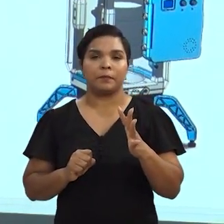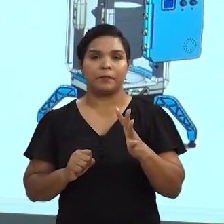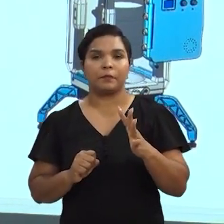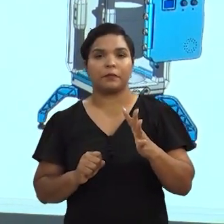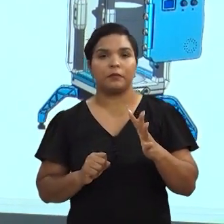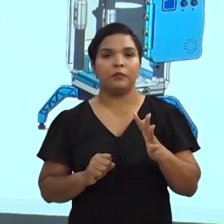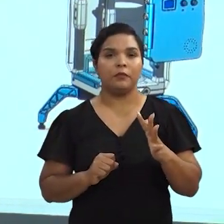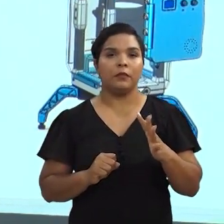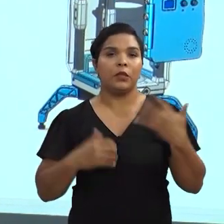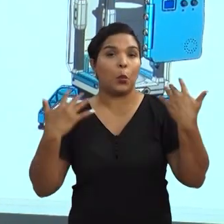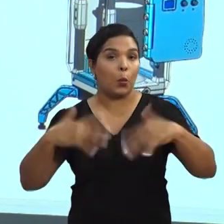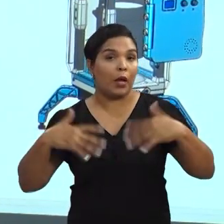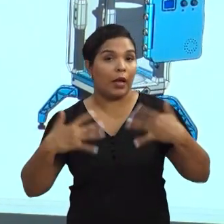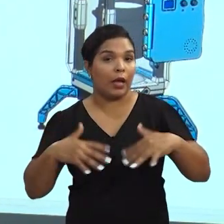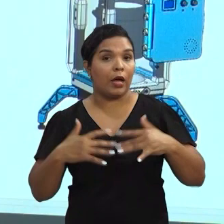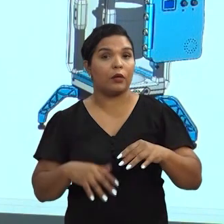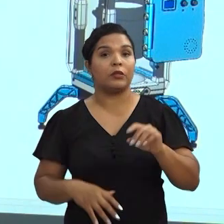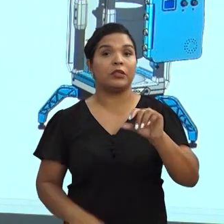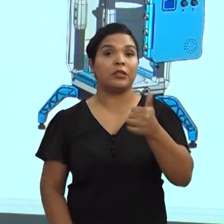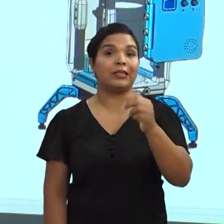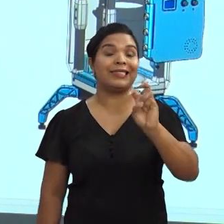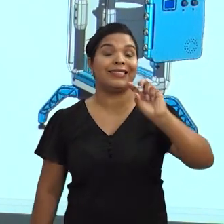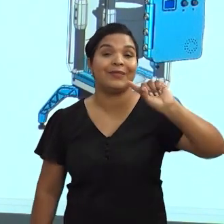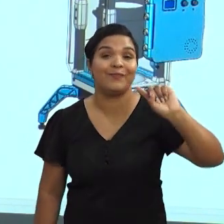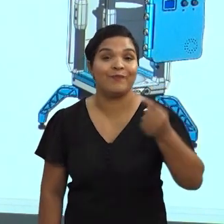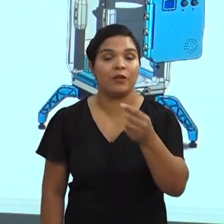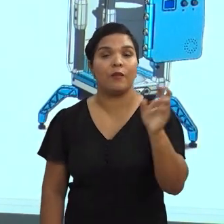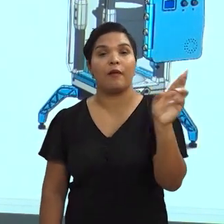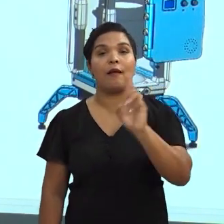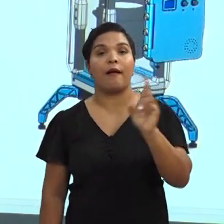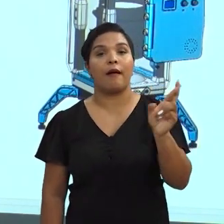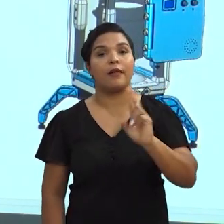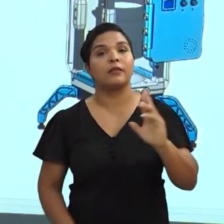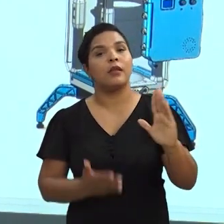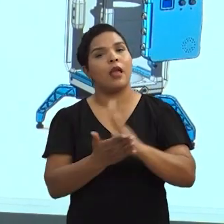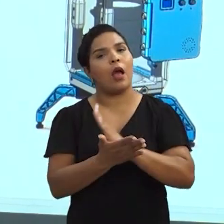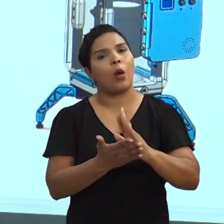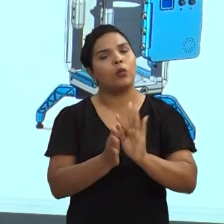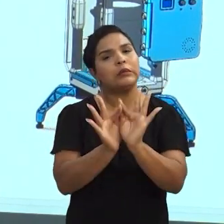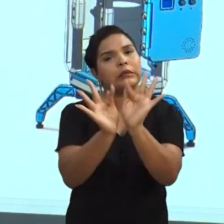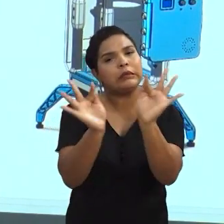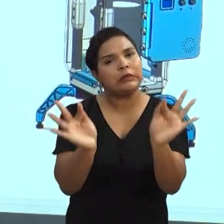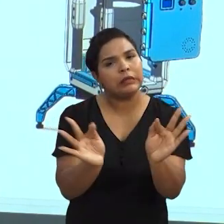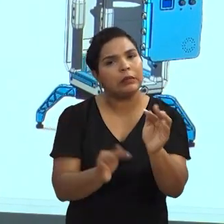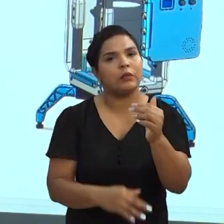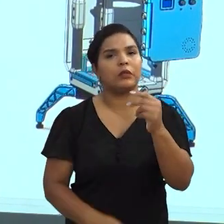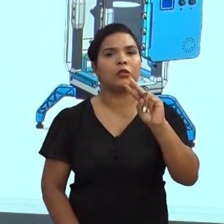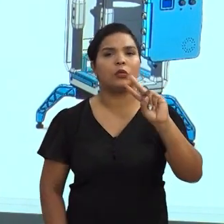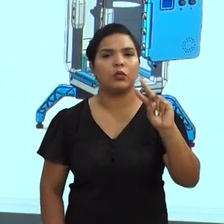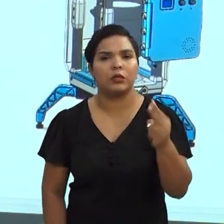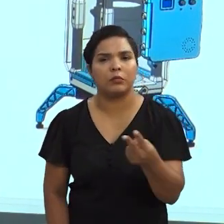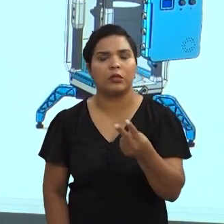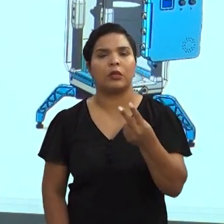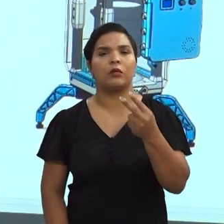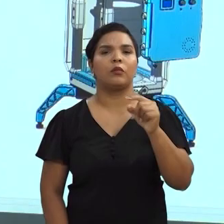né, vamos dizer, dos mais caros, algo em torno de R$15.000, e alguns mais simples, em torno